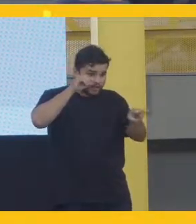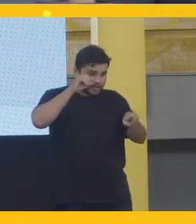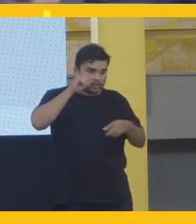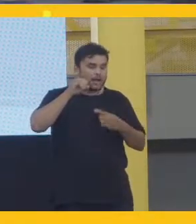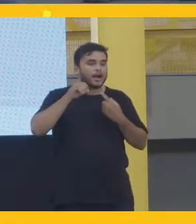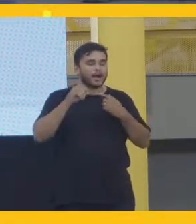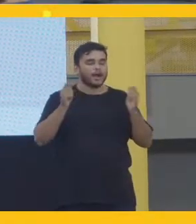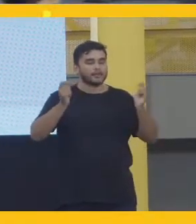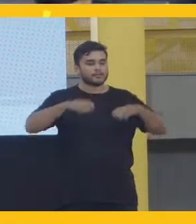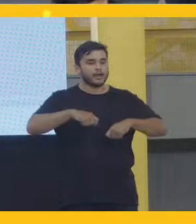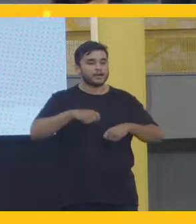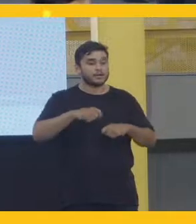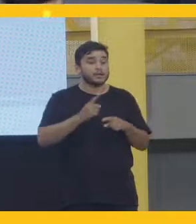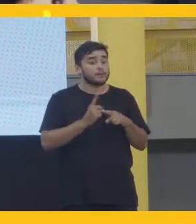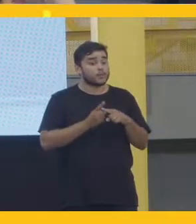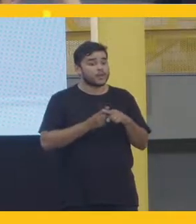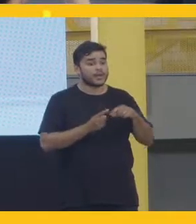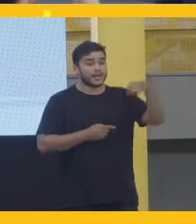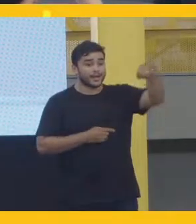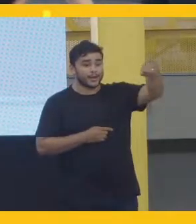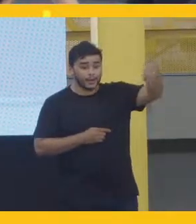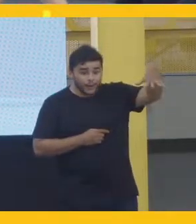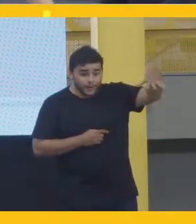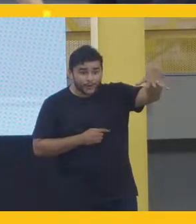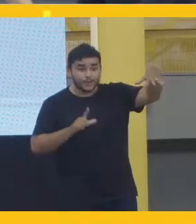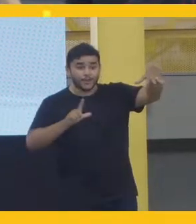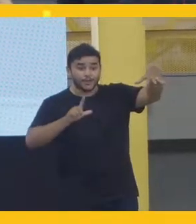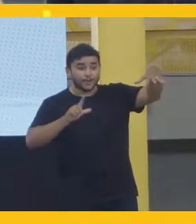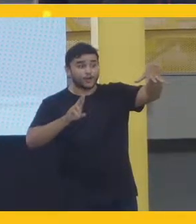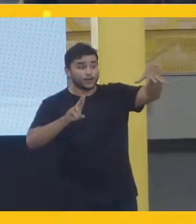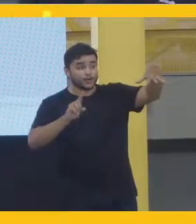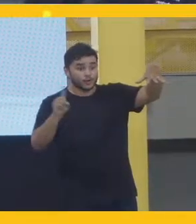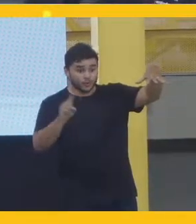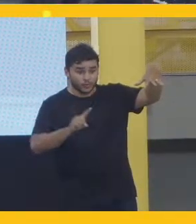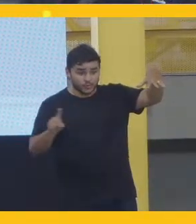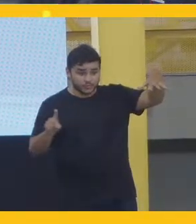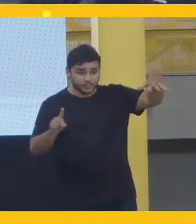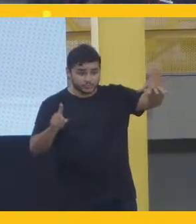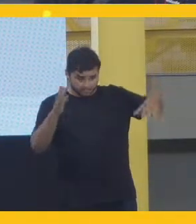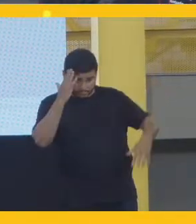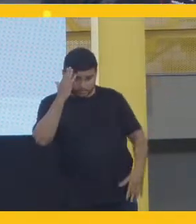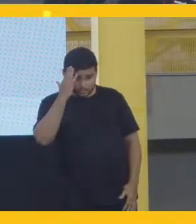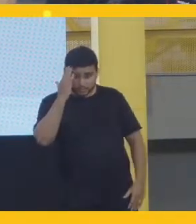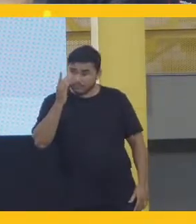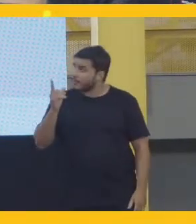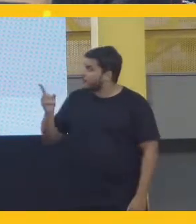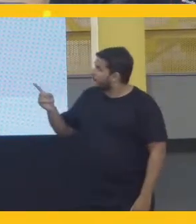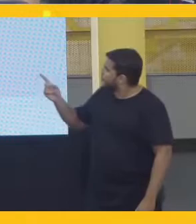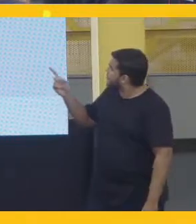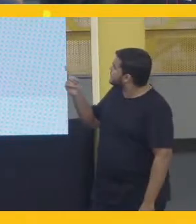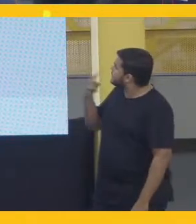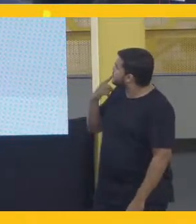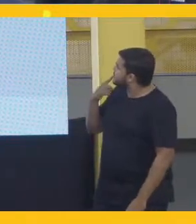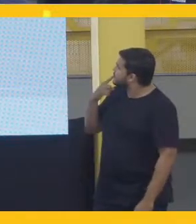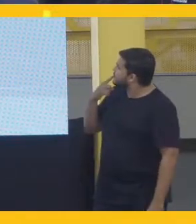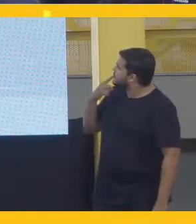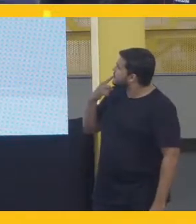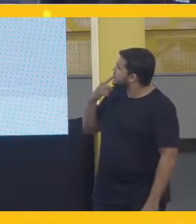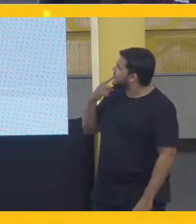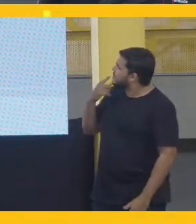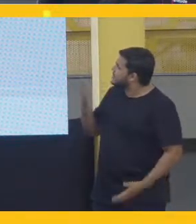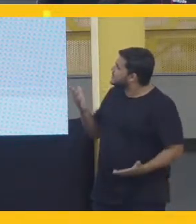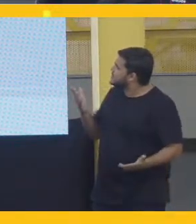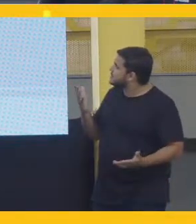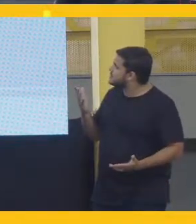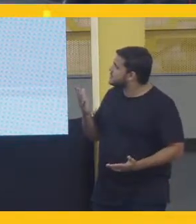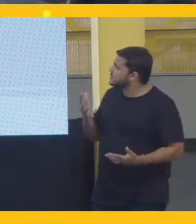o mais estranho que você deve estar percebendo nessa imagem é que tem um negócio de cabeça para baixo no fundo do